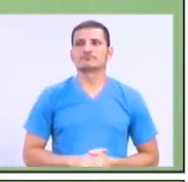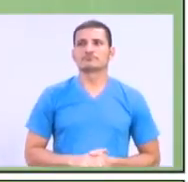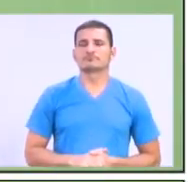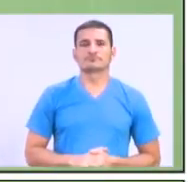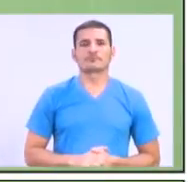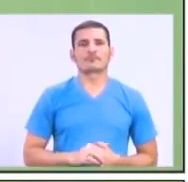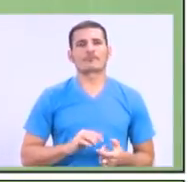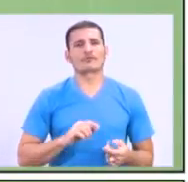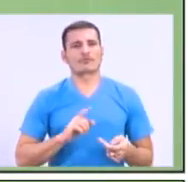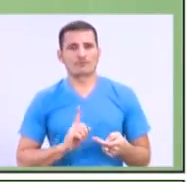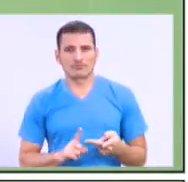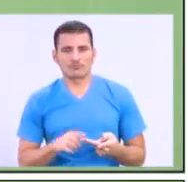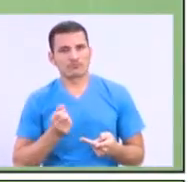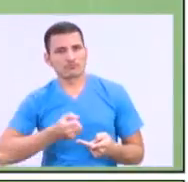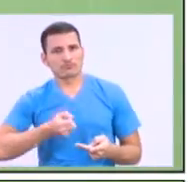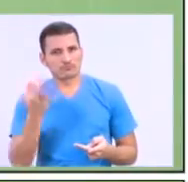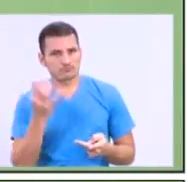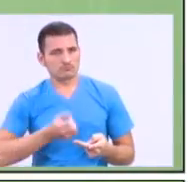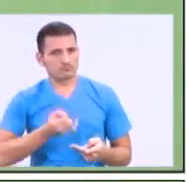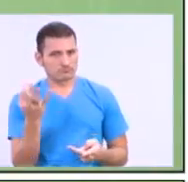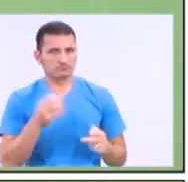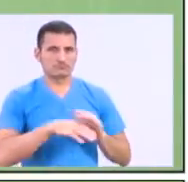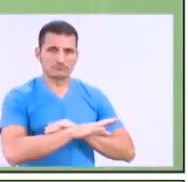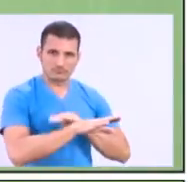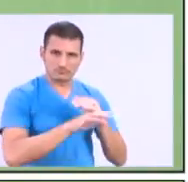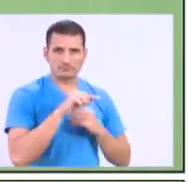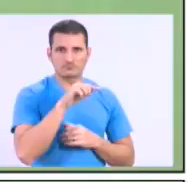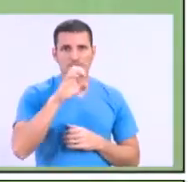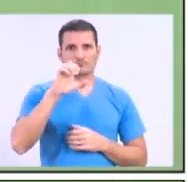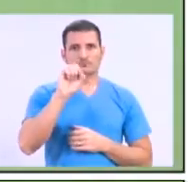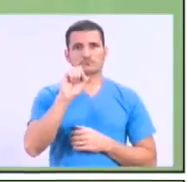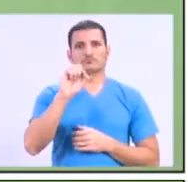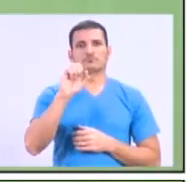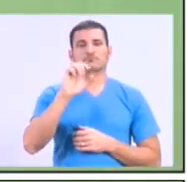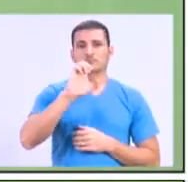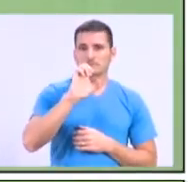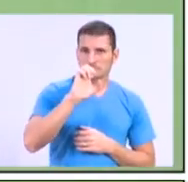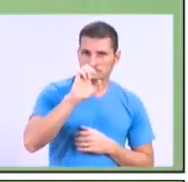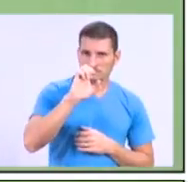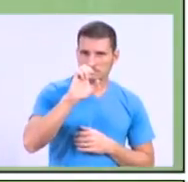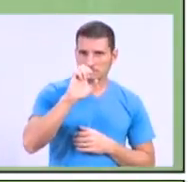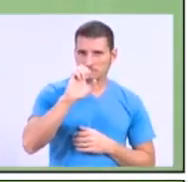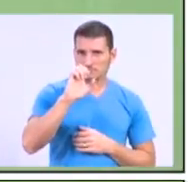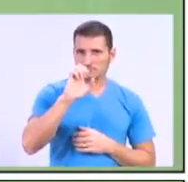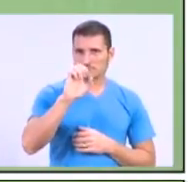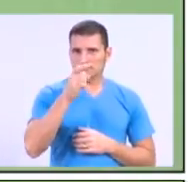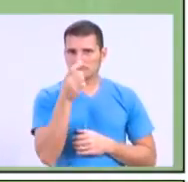na quantidade em estoque, né? Nos produtos em promoção,